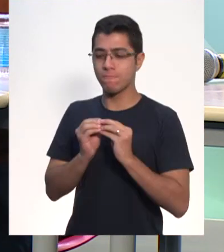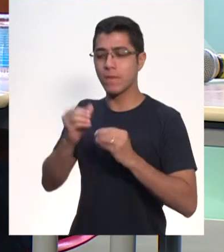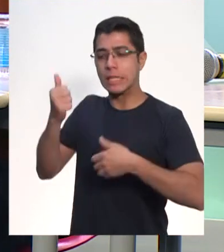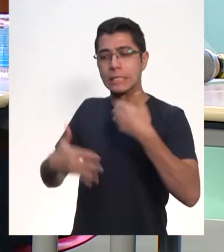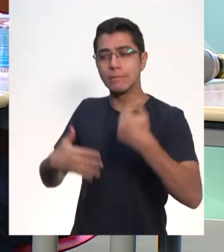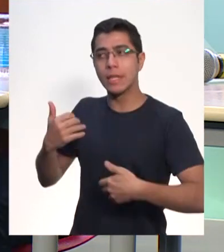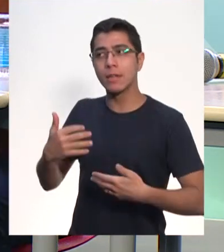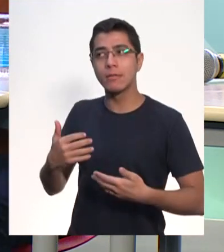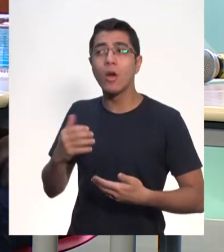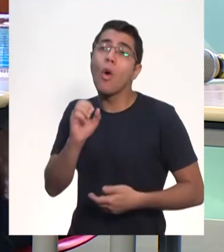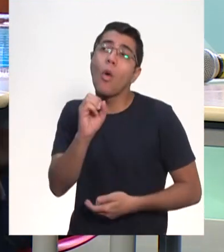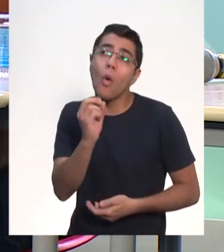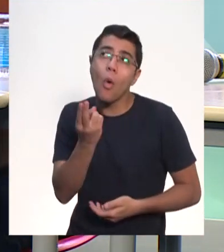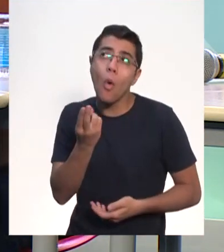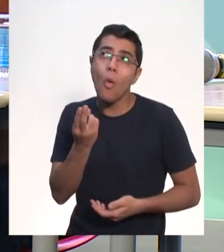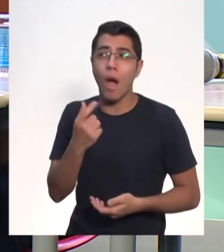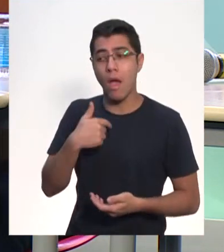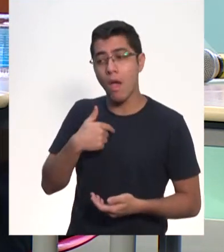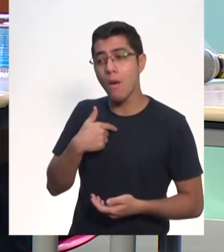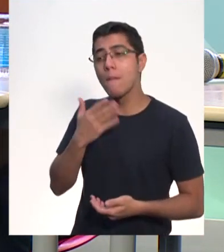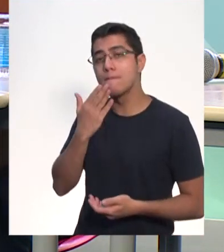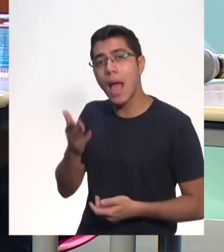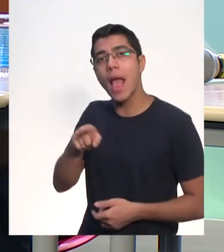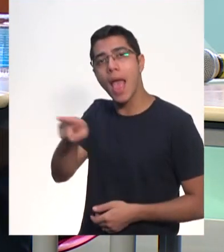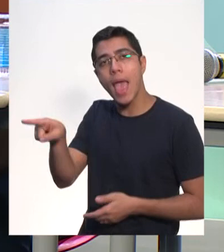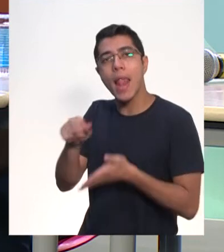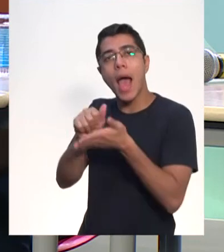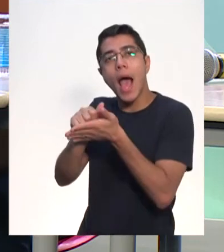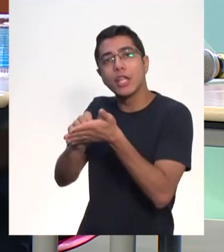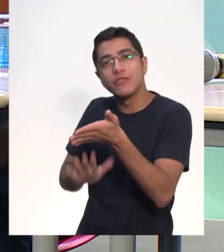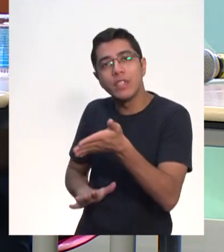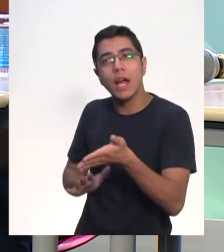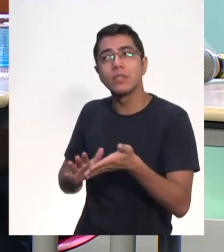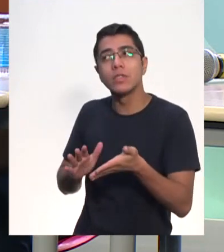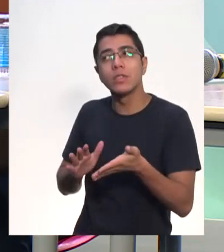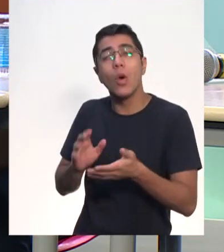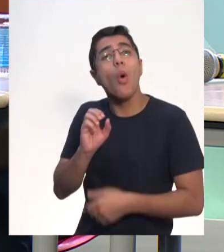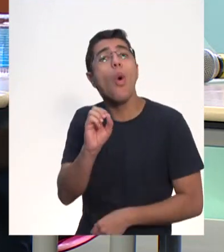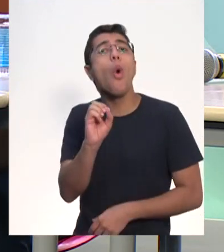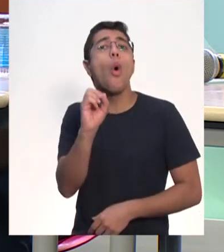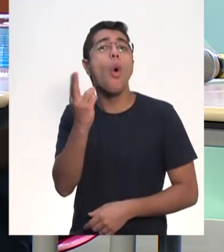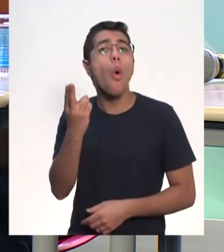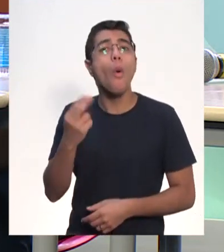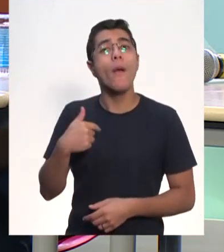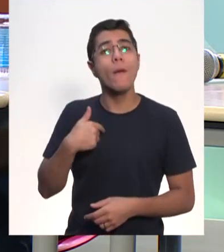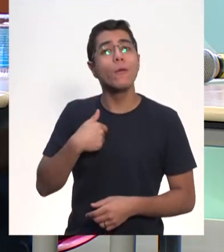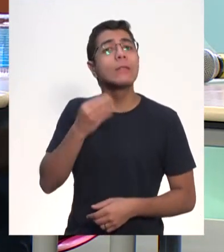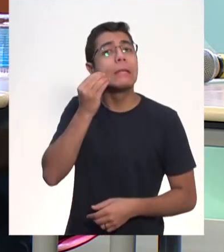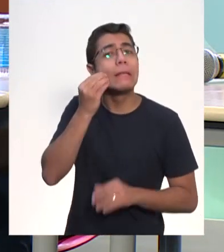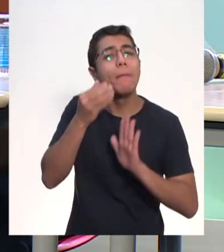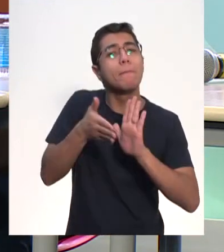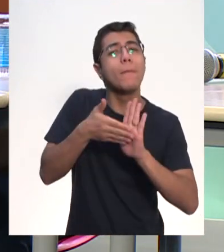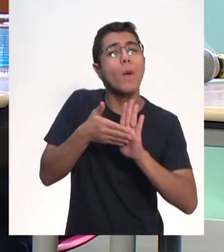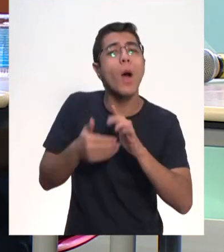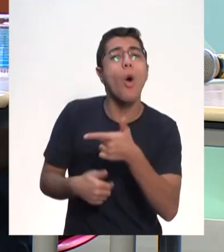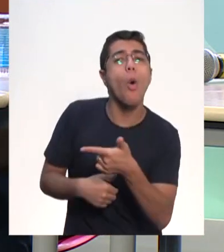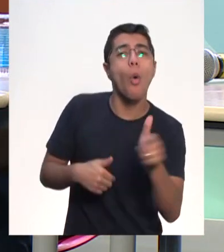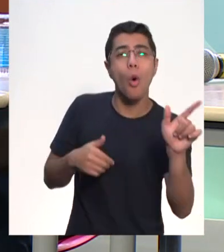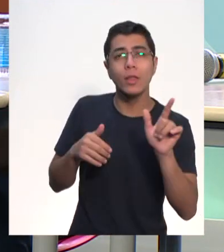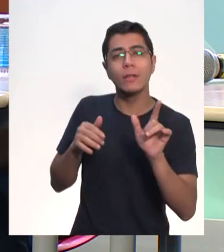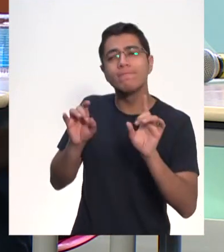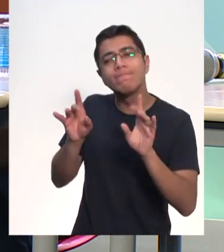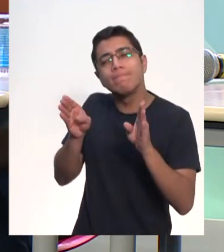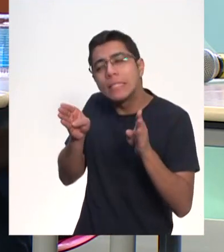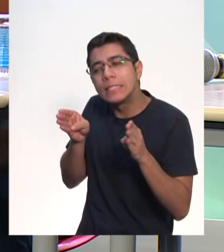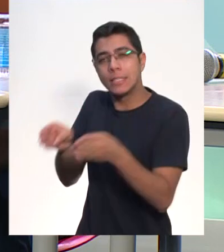ele vai ter que dar uma paradinha e realizar alguma atividade, alguma proposta um pouco mais específica. Então, isso é muito importante, todo esse trabalho